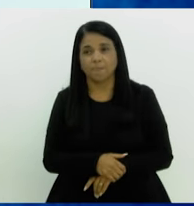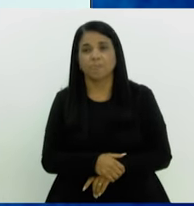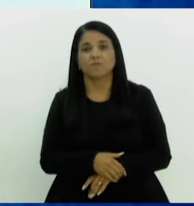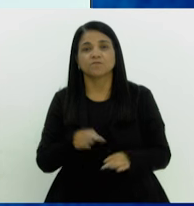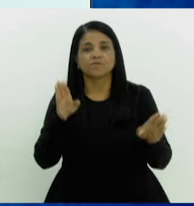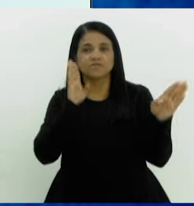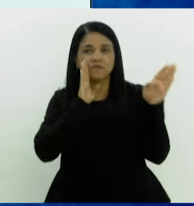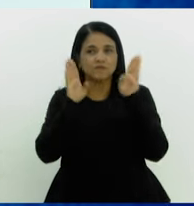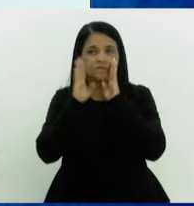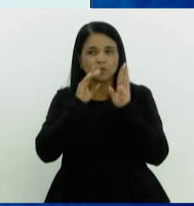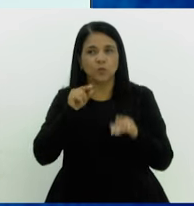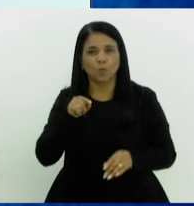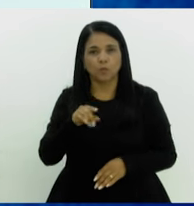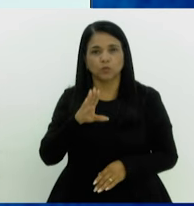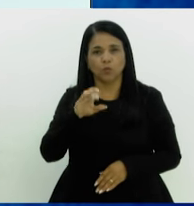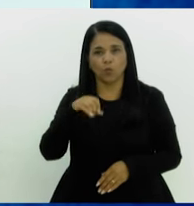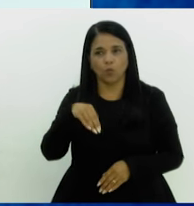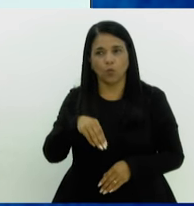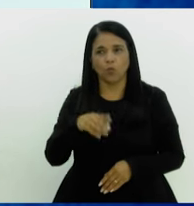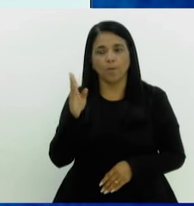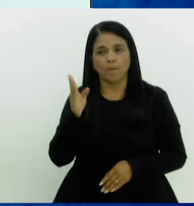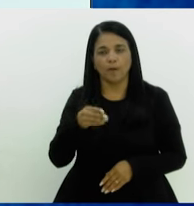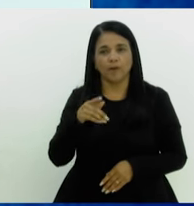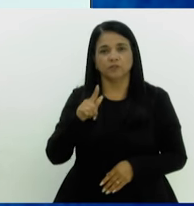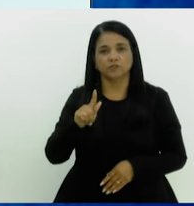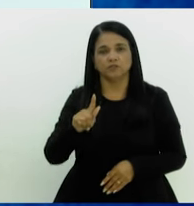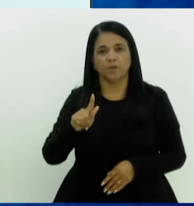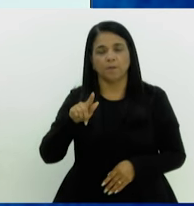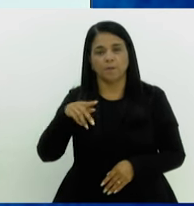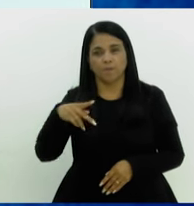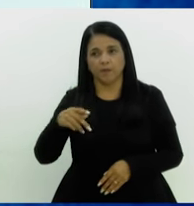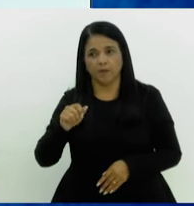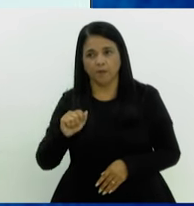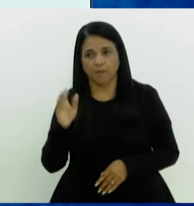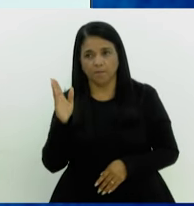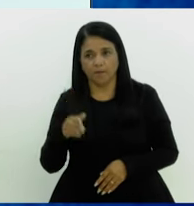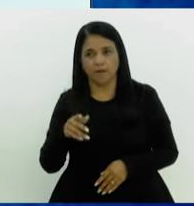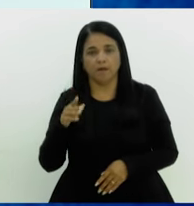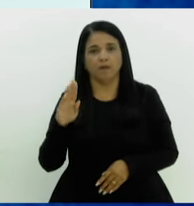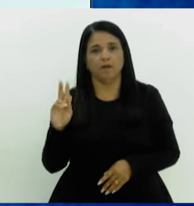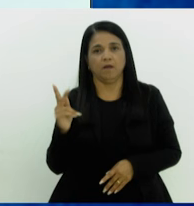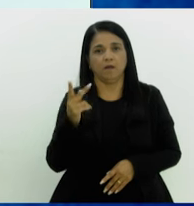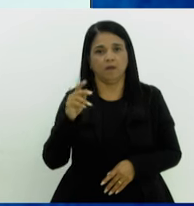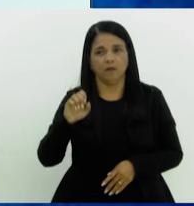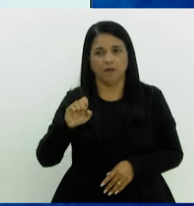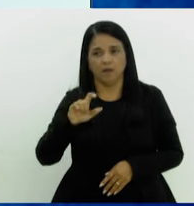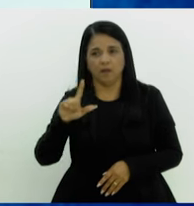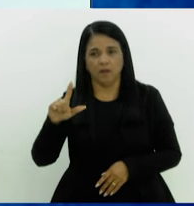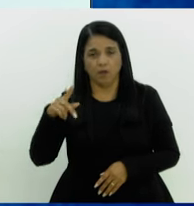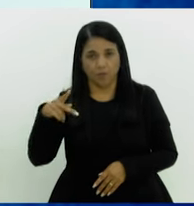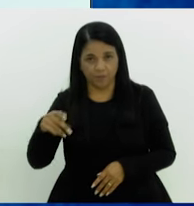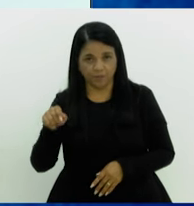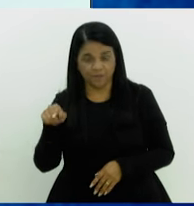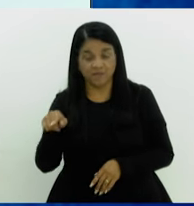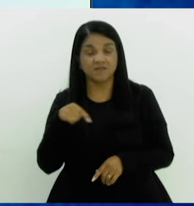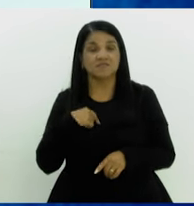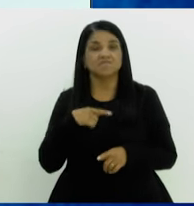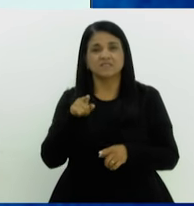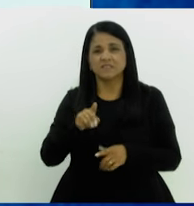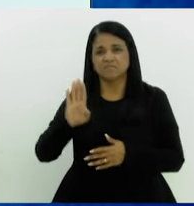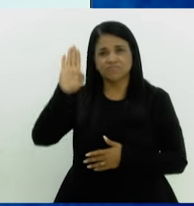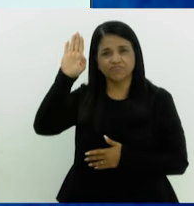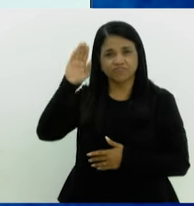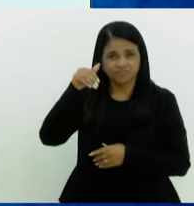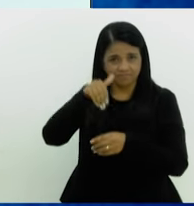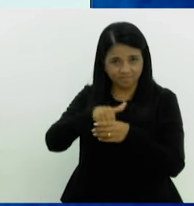facebook.com brgp barh Vocês que são figuras públicas políticas candidatas